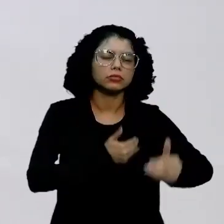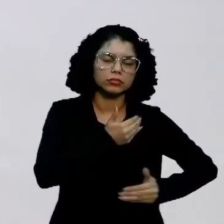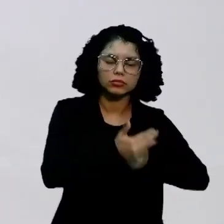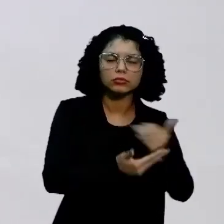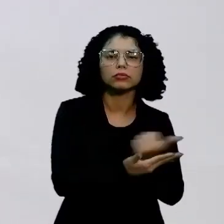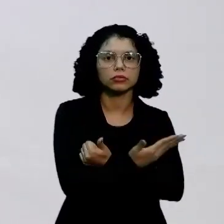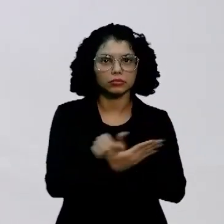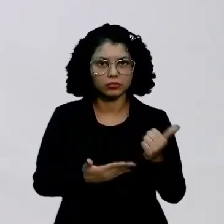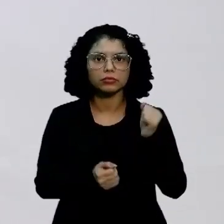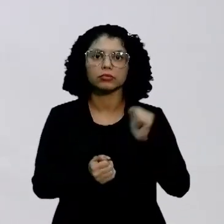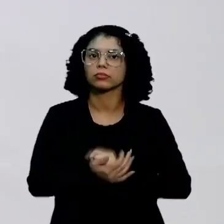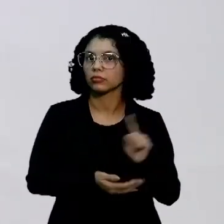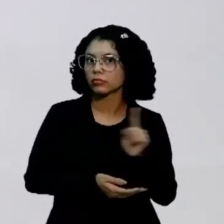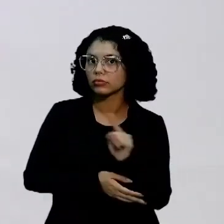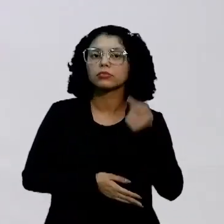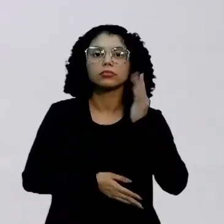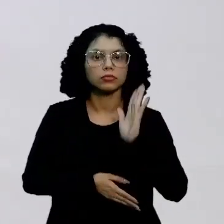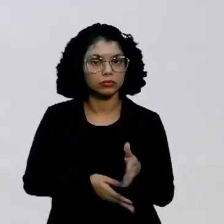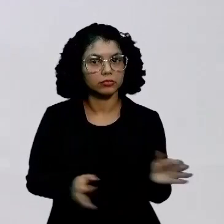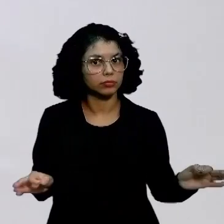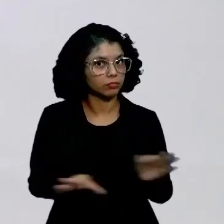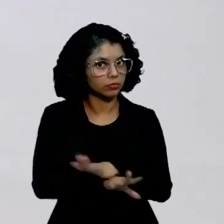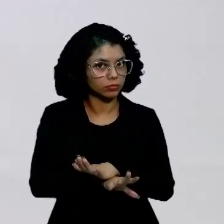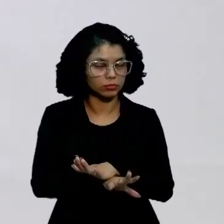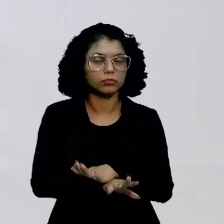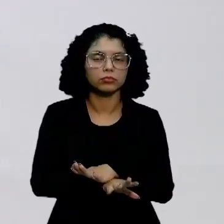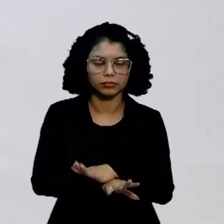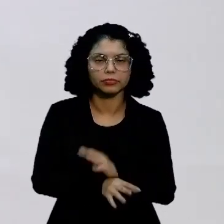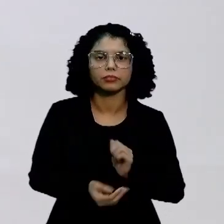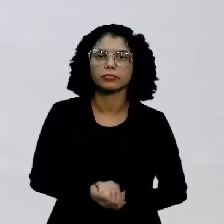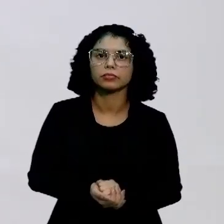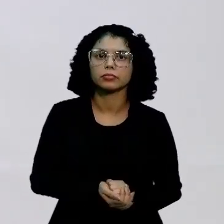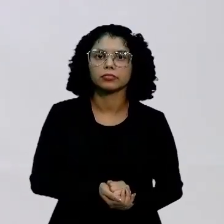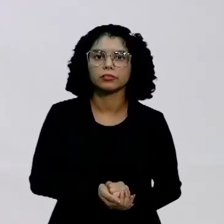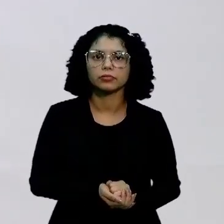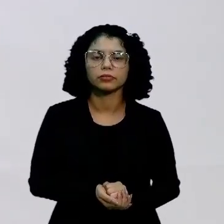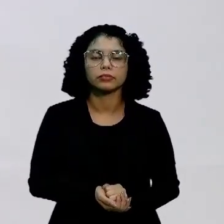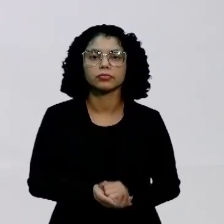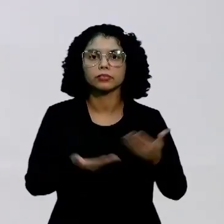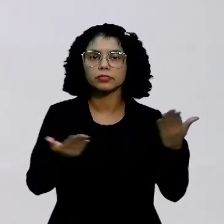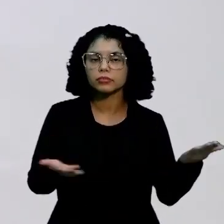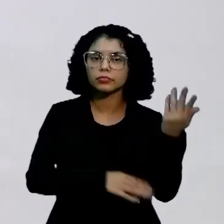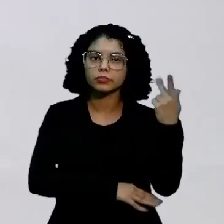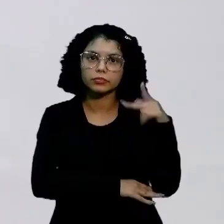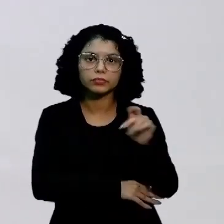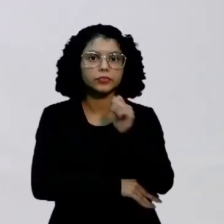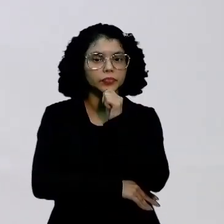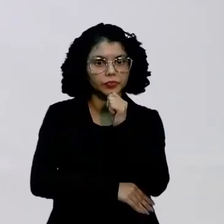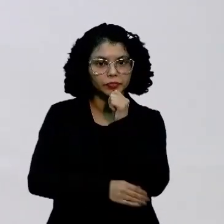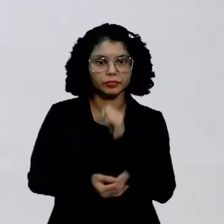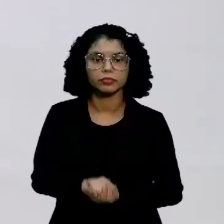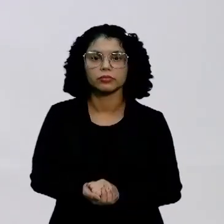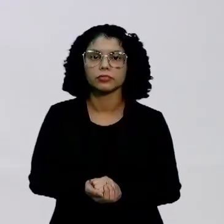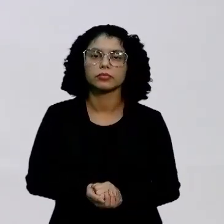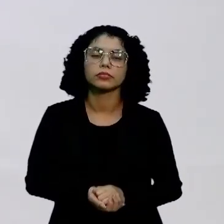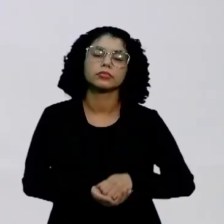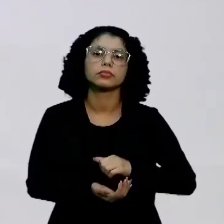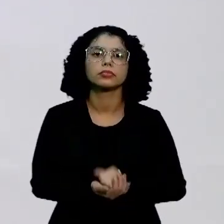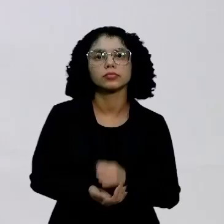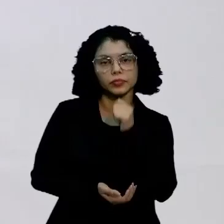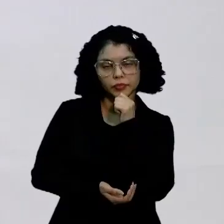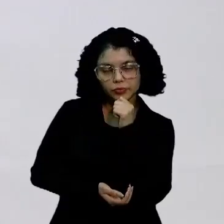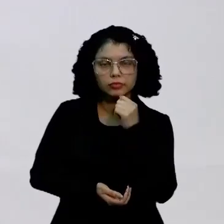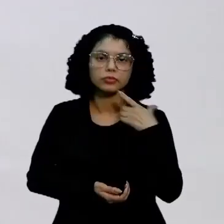nação vai se desenvolvendo, não. Ela vem pronta. E aí a gente está no período aí seiscentista, né? A